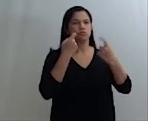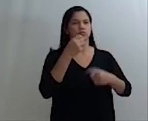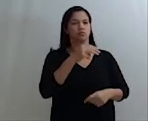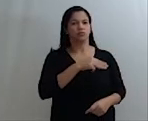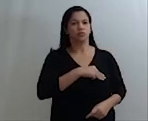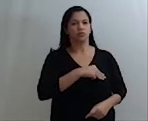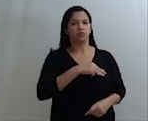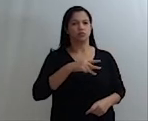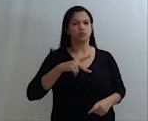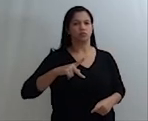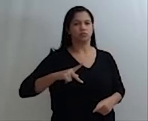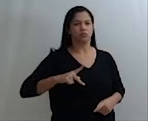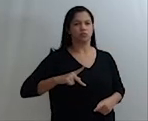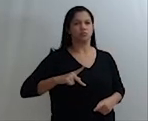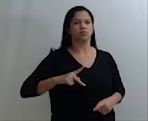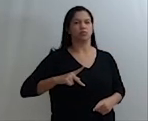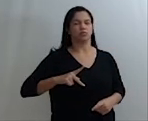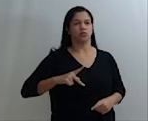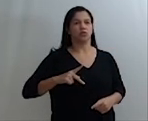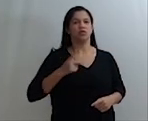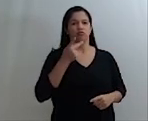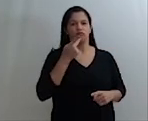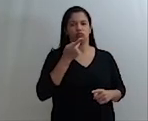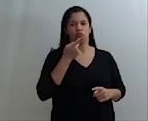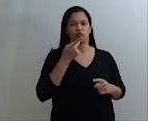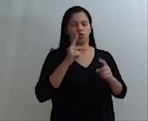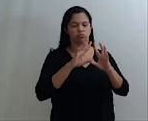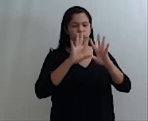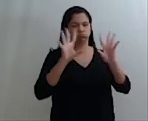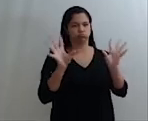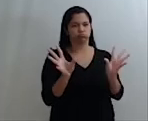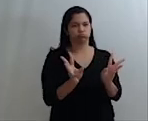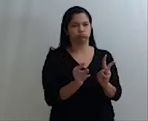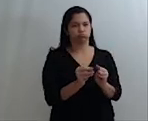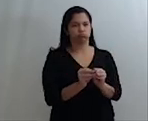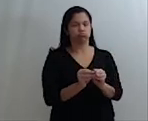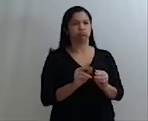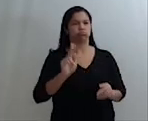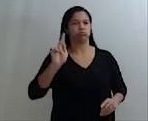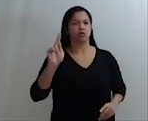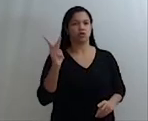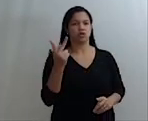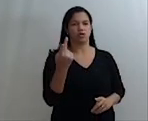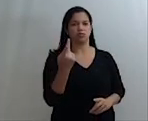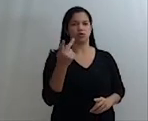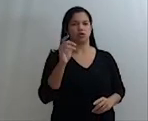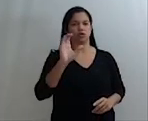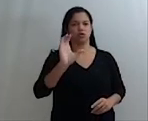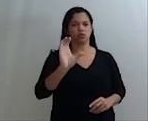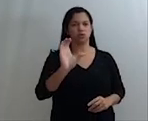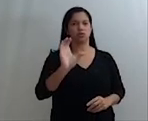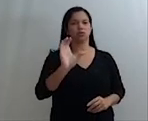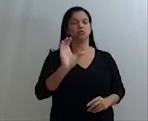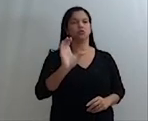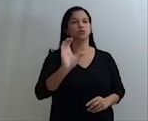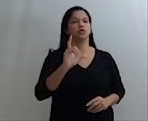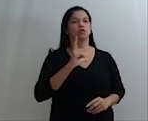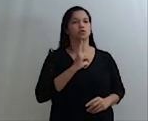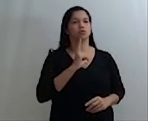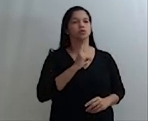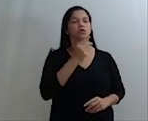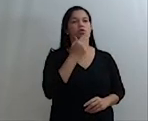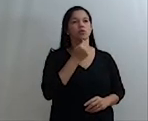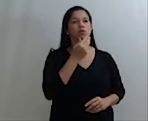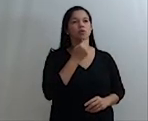abes Corps e também comento o Dr Rogério Ministro Rogério